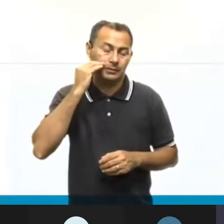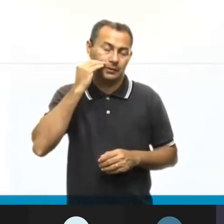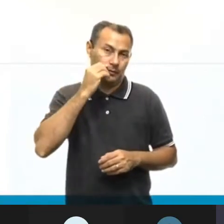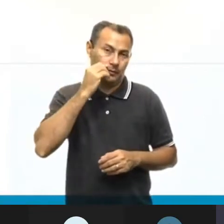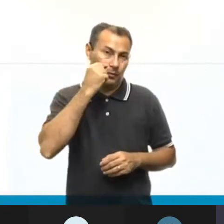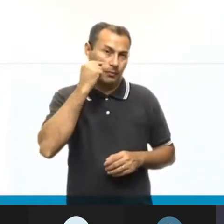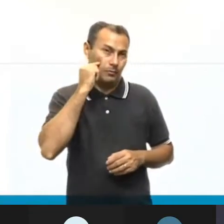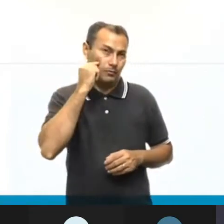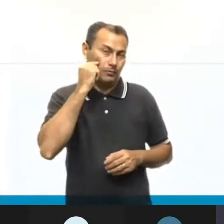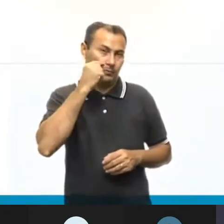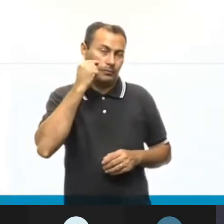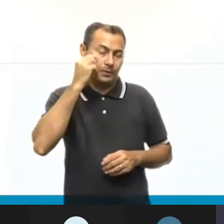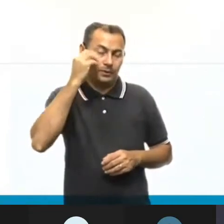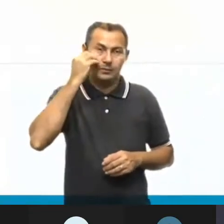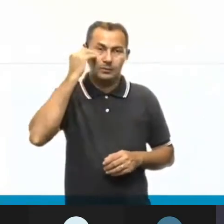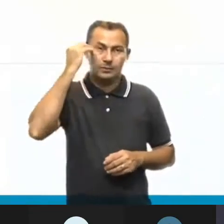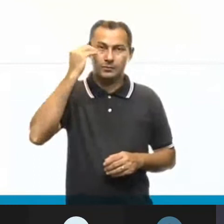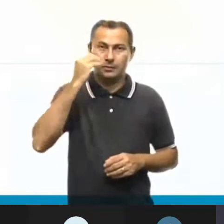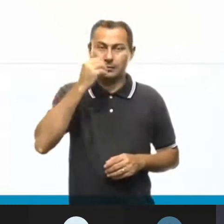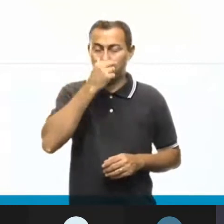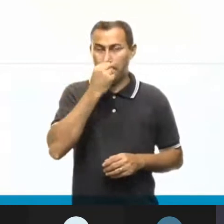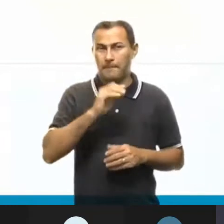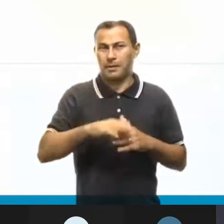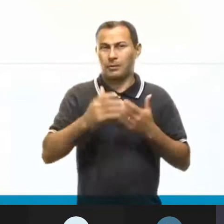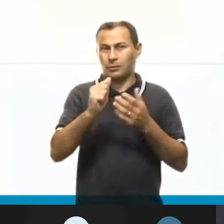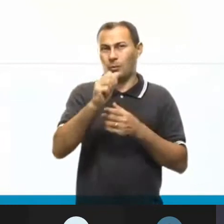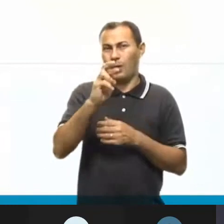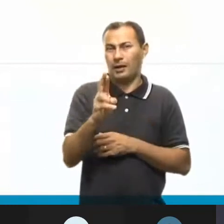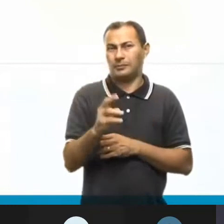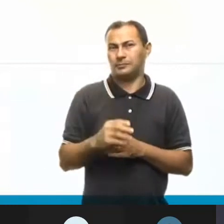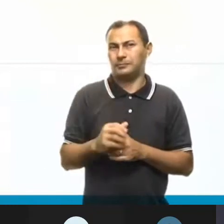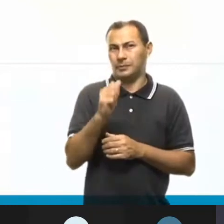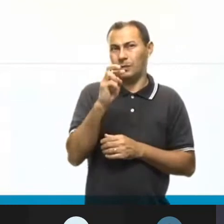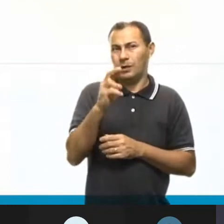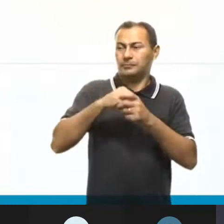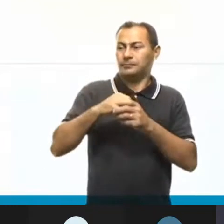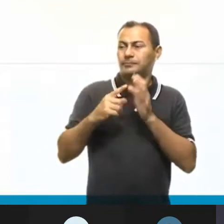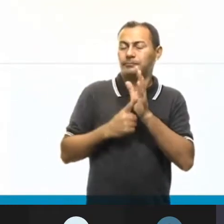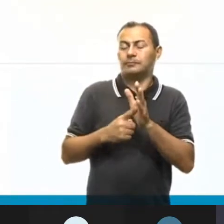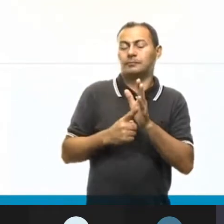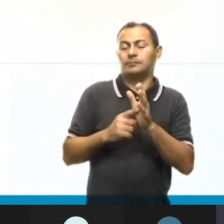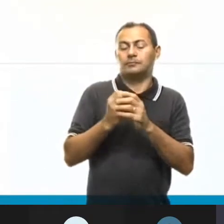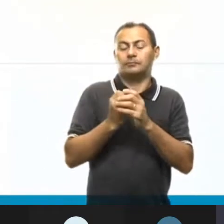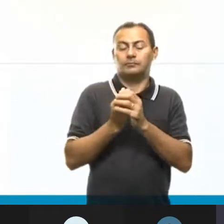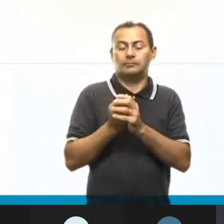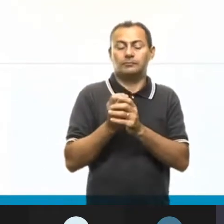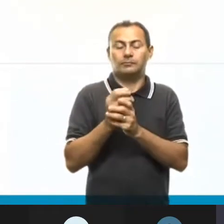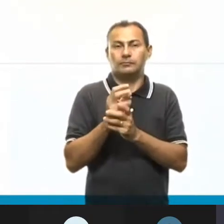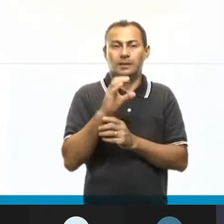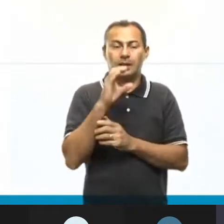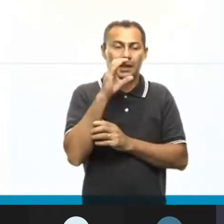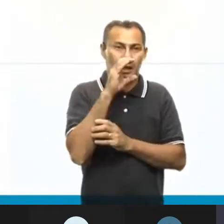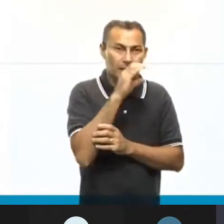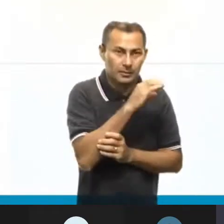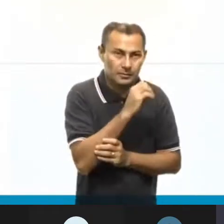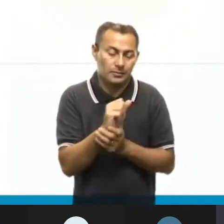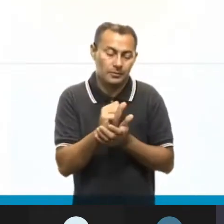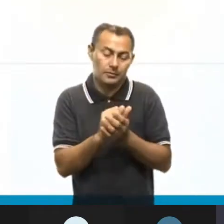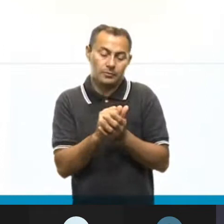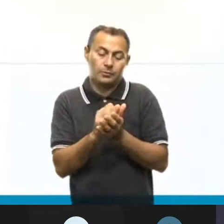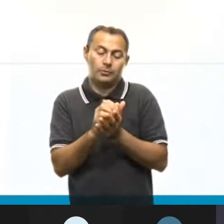inferior, médio e aqui superior. Quando o ar passa nessa região, o que que acontece? Ele é aquecido